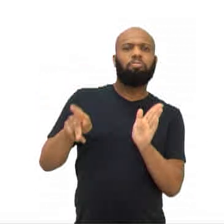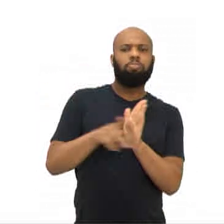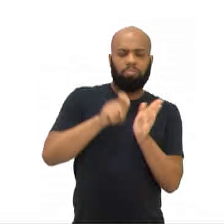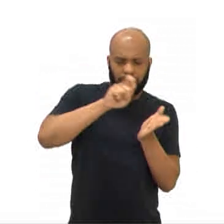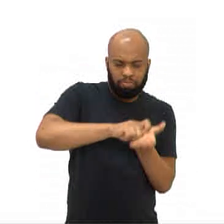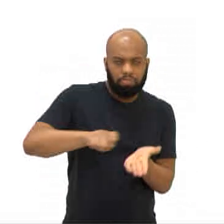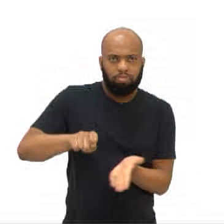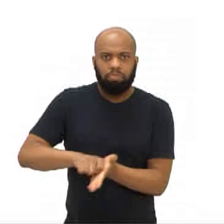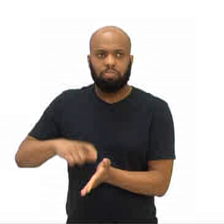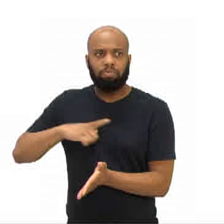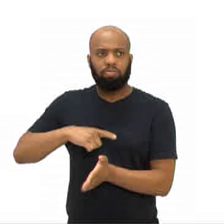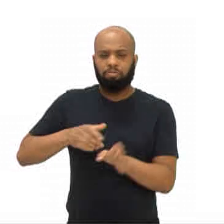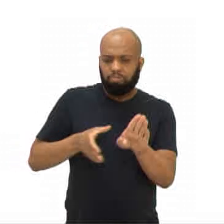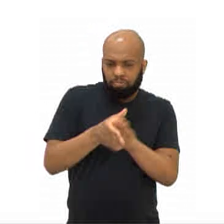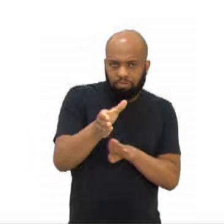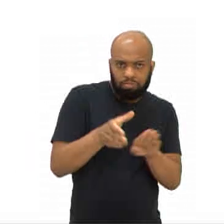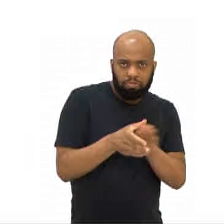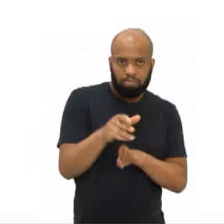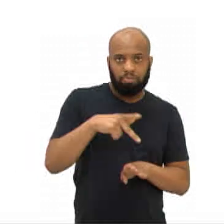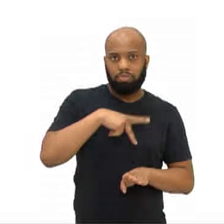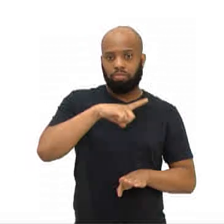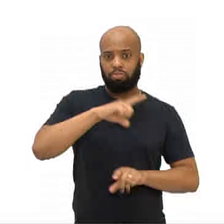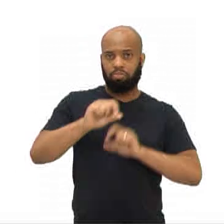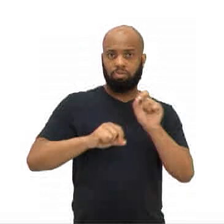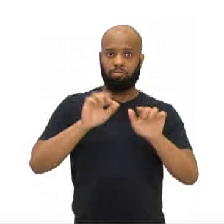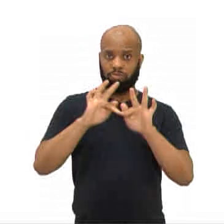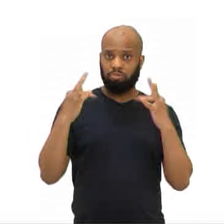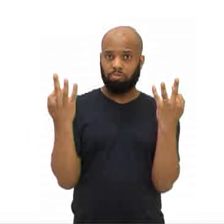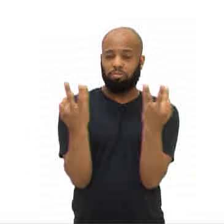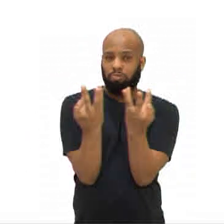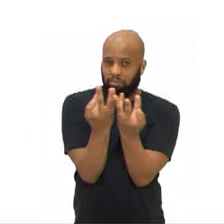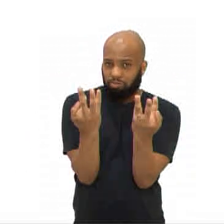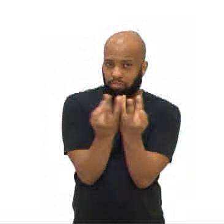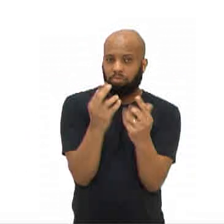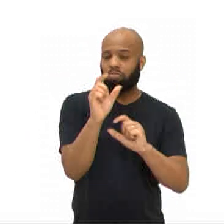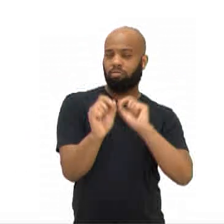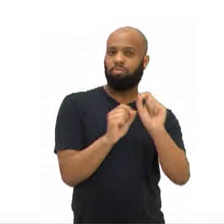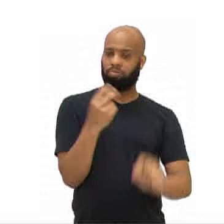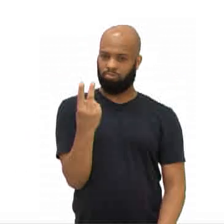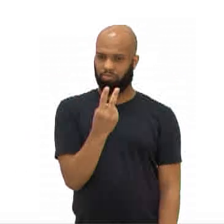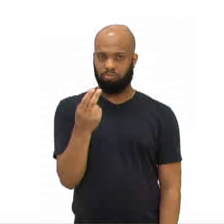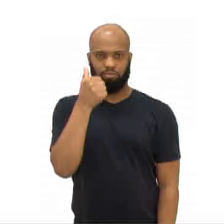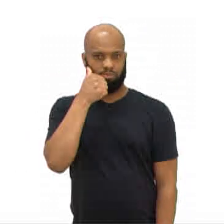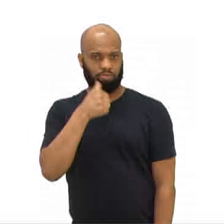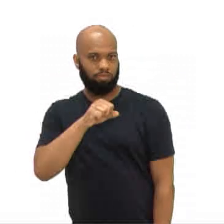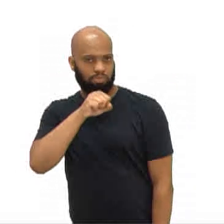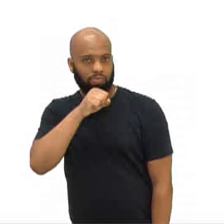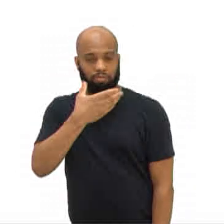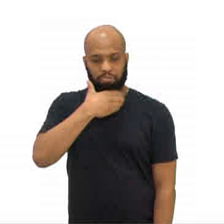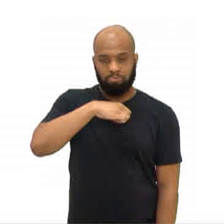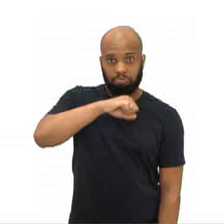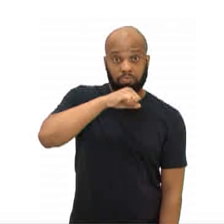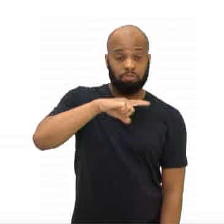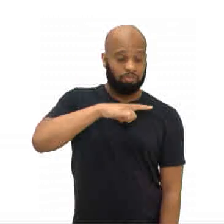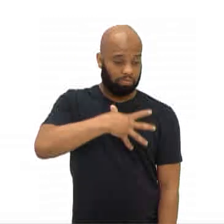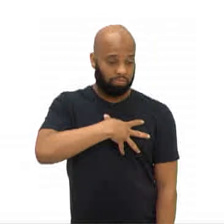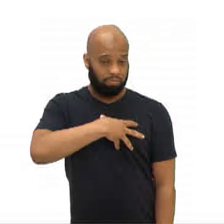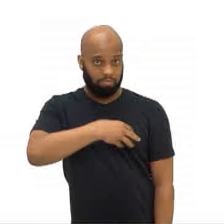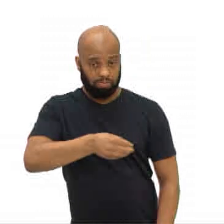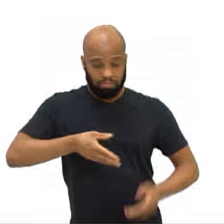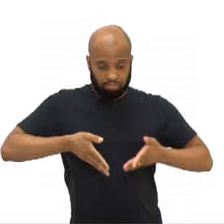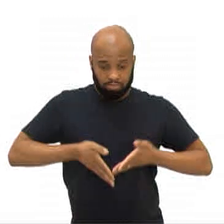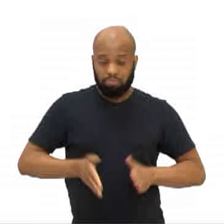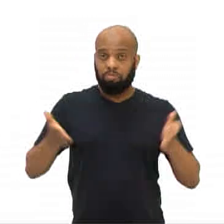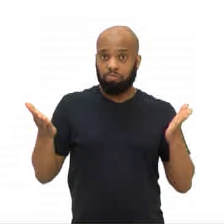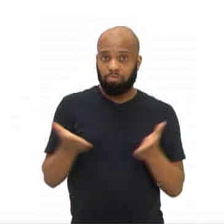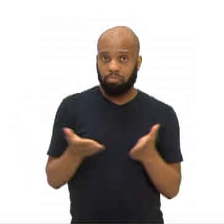registro les aconsejou a uma pareja, a uma família, a um casal, que ele pusiera ao ninho, ao filho recém-nascido, nomes